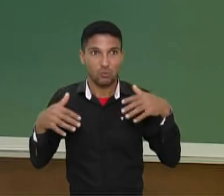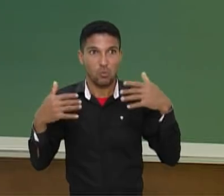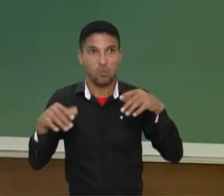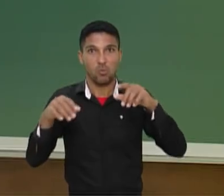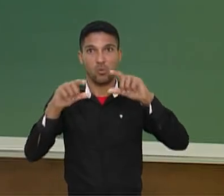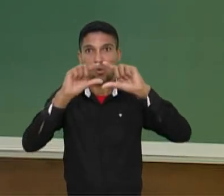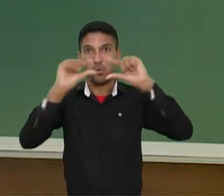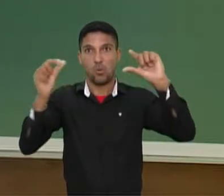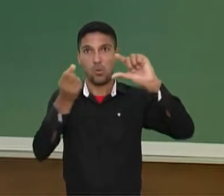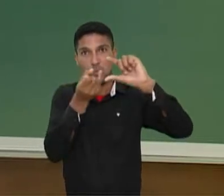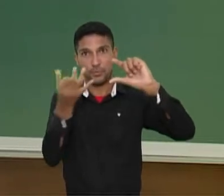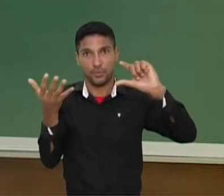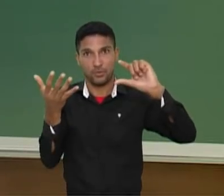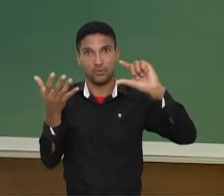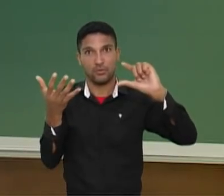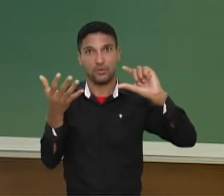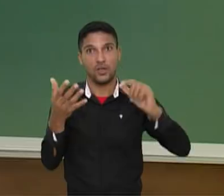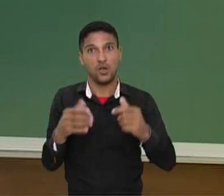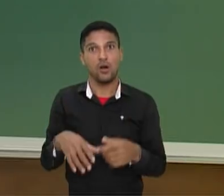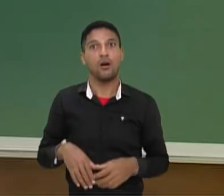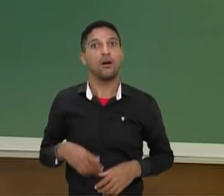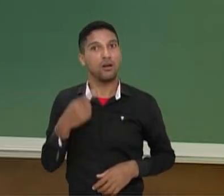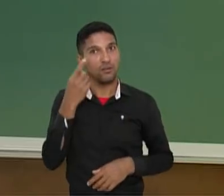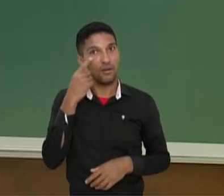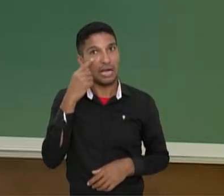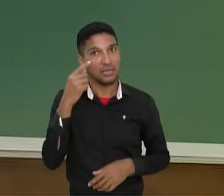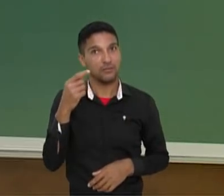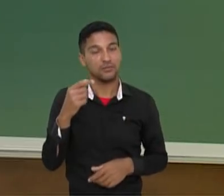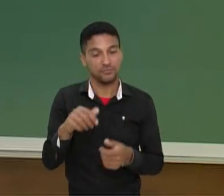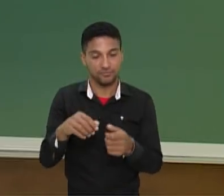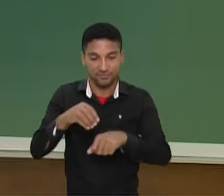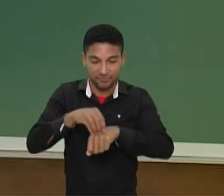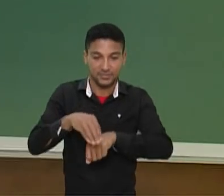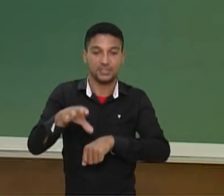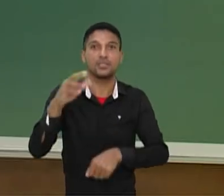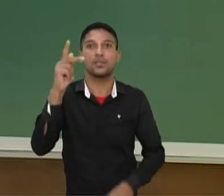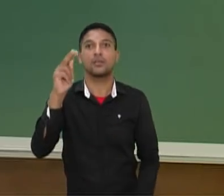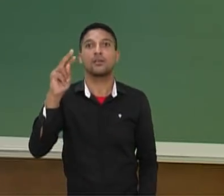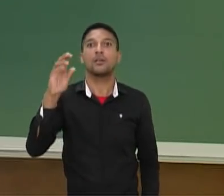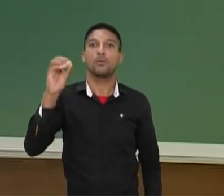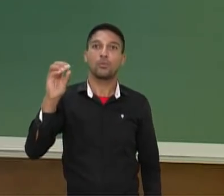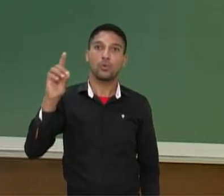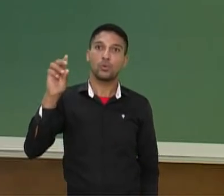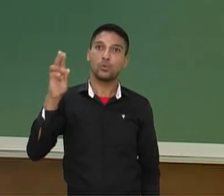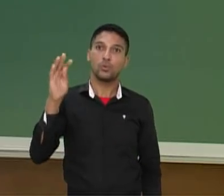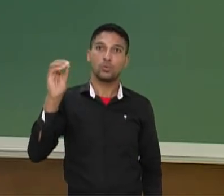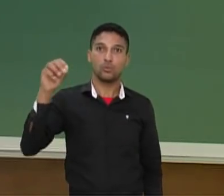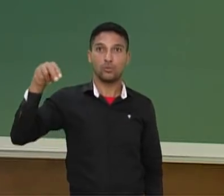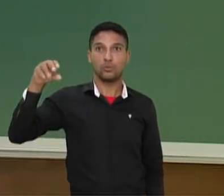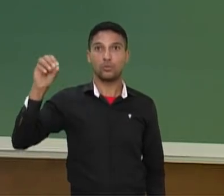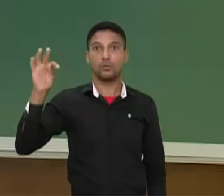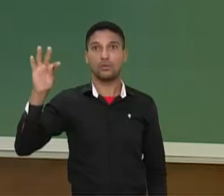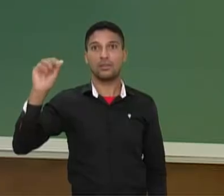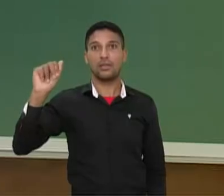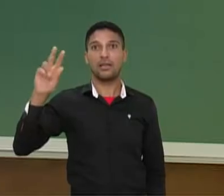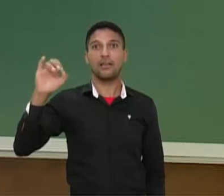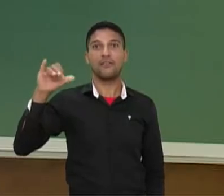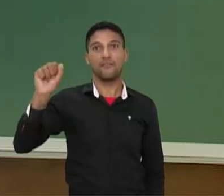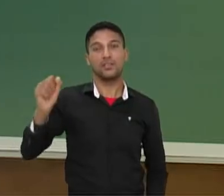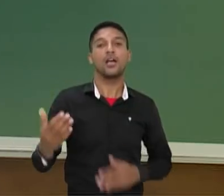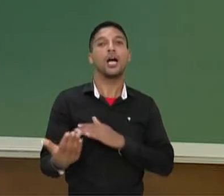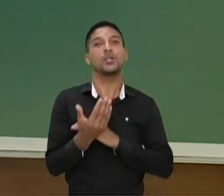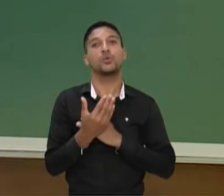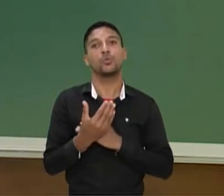ter. Vai por mim. Vai atrás dessas regrinhas aí para você saber que elas são bem legais para agilizar a nossa vida, tá